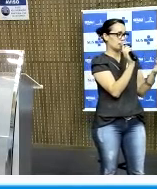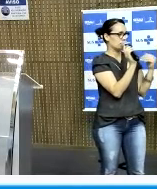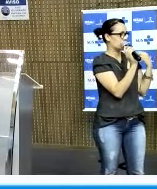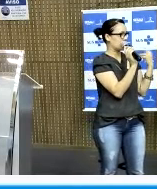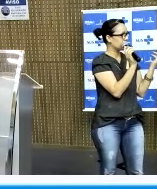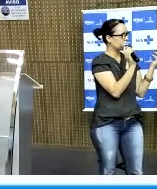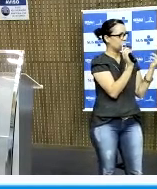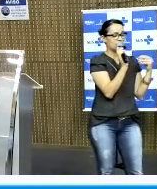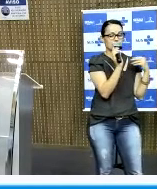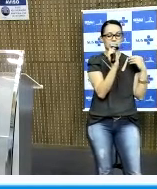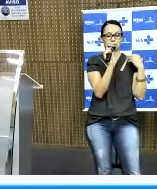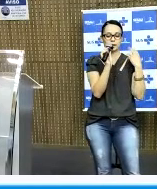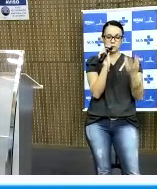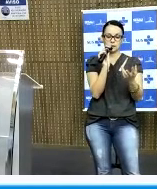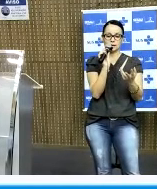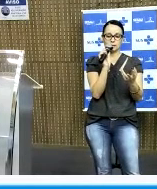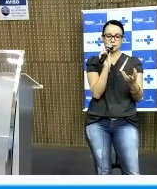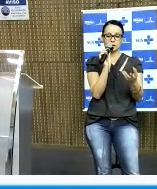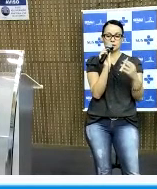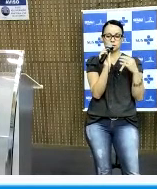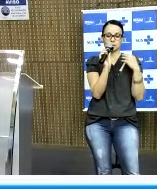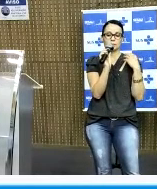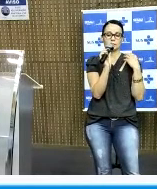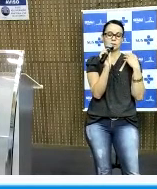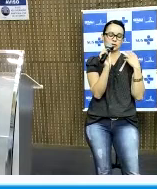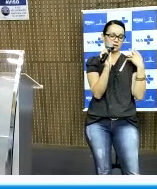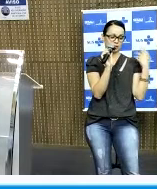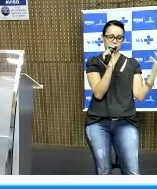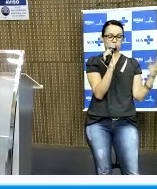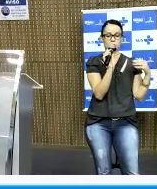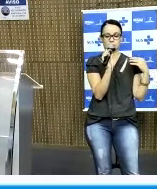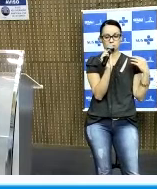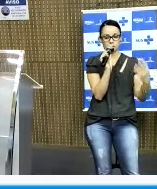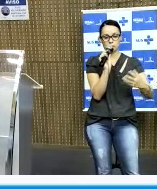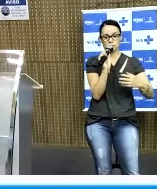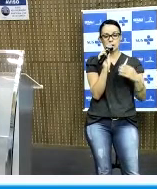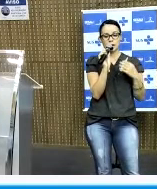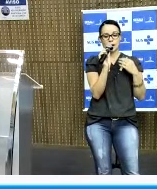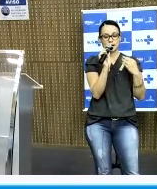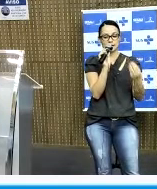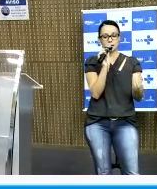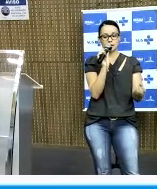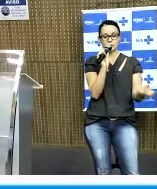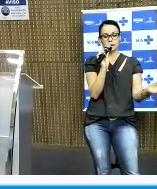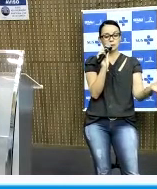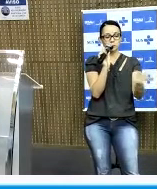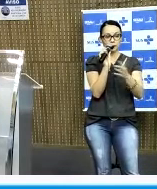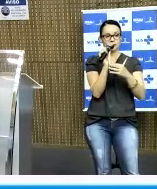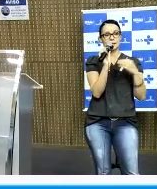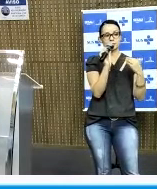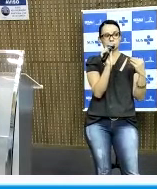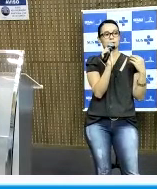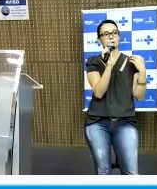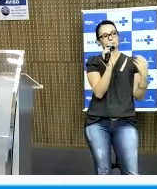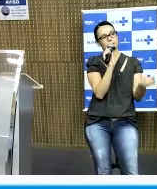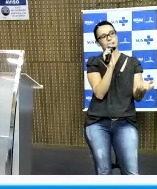Existe, né, a gente vai trabalhar, a gente vai começar a trabalhar agora, a gente até já sentou, já conversou, a estratégia para retomar